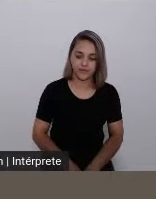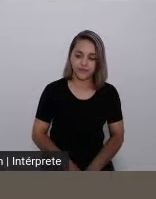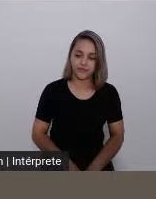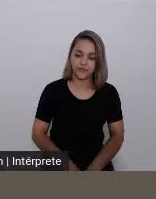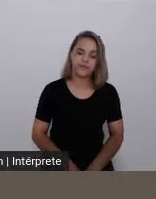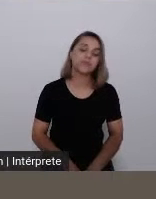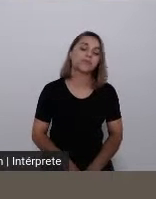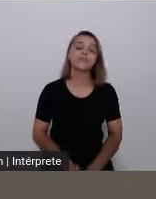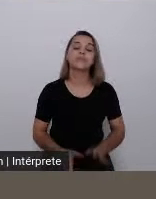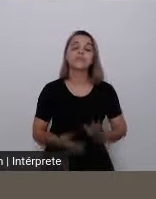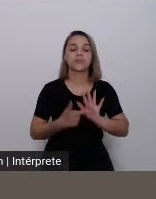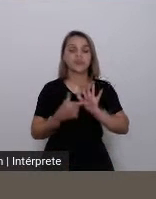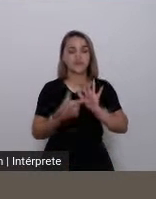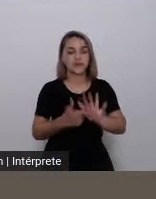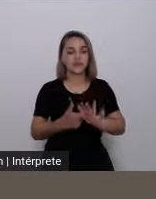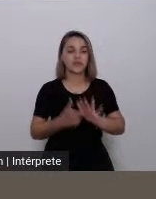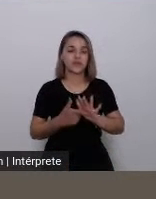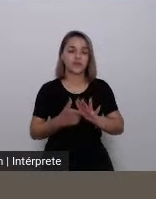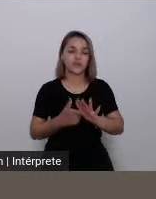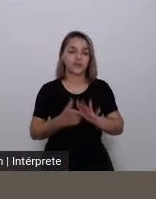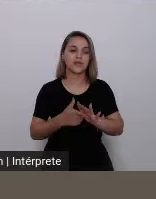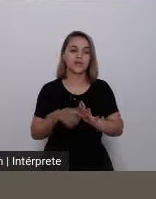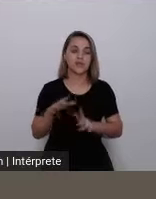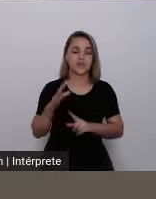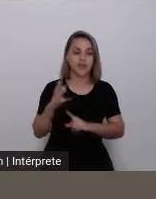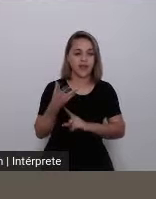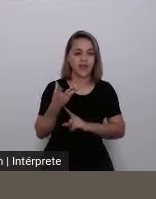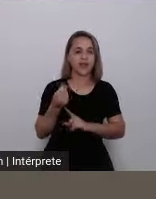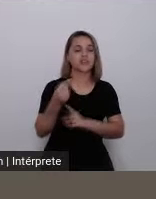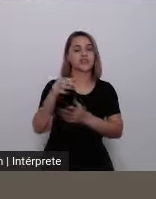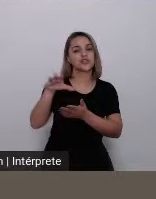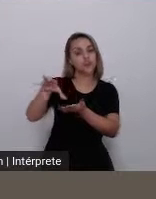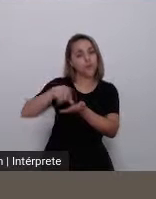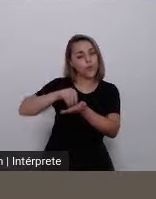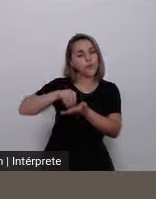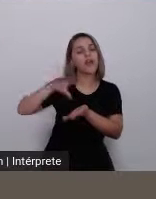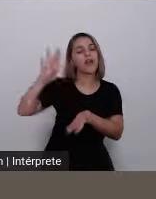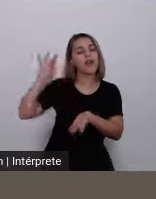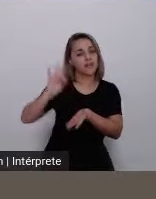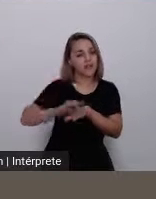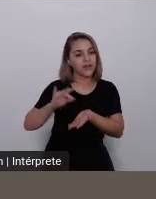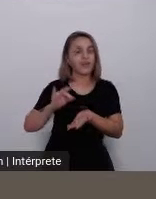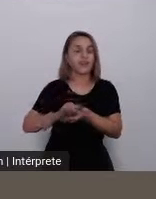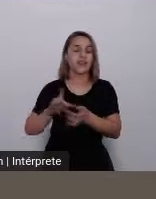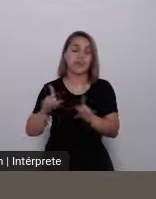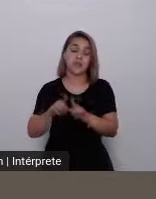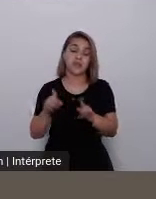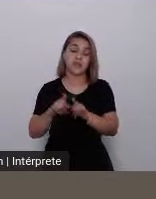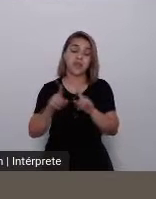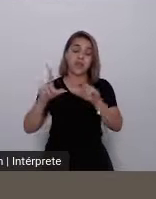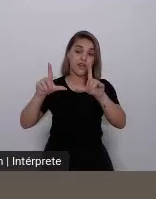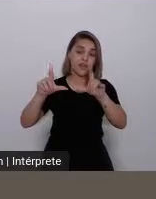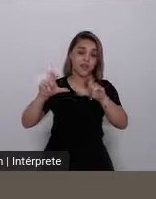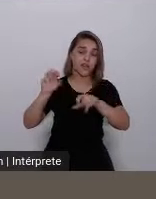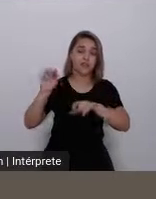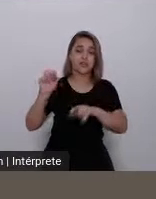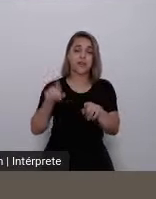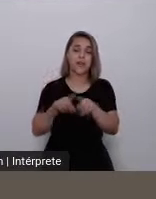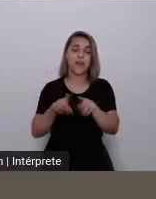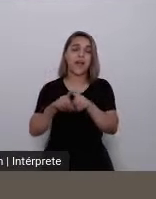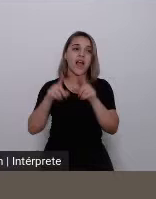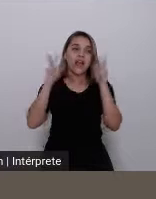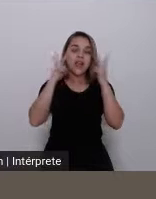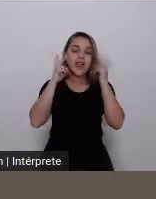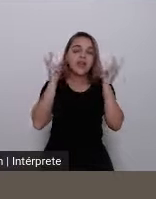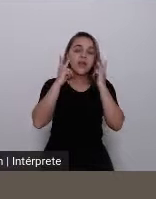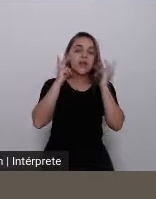ataca novamente essa ideia de arte como cópia do real, que Oswald associava tanto à fotografia quanto ao naturalismo.